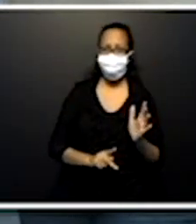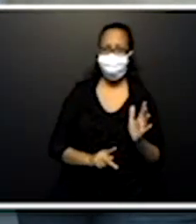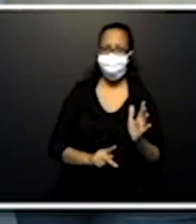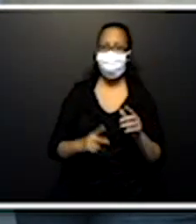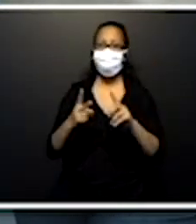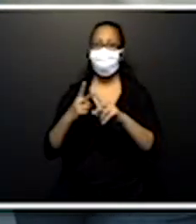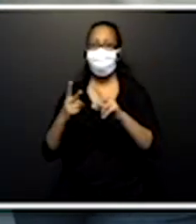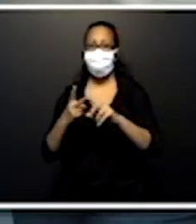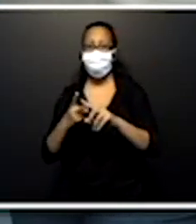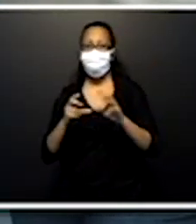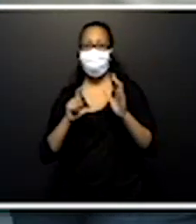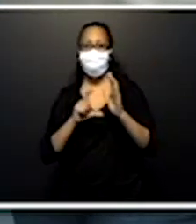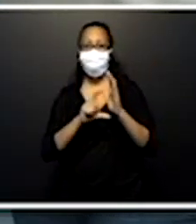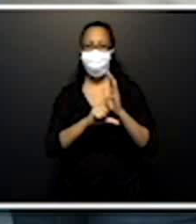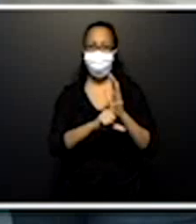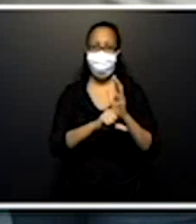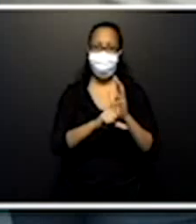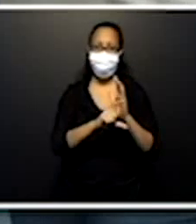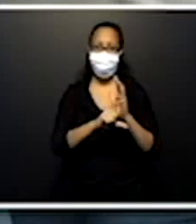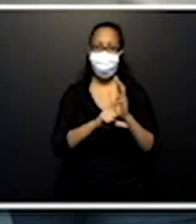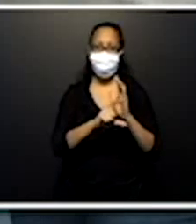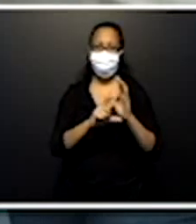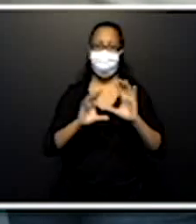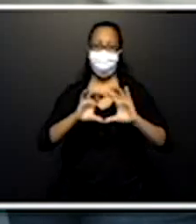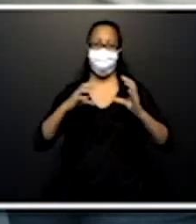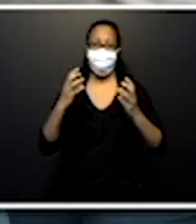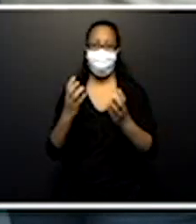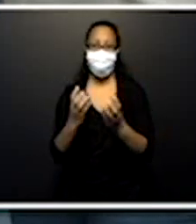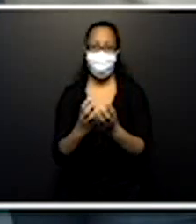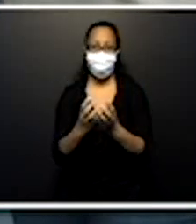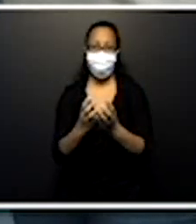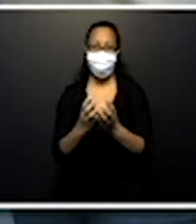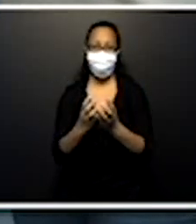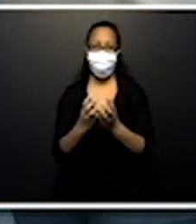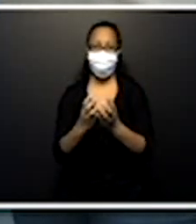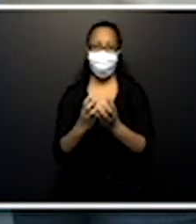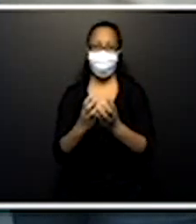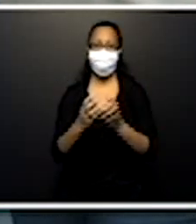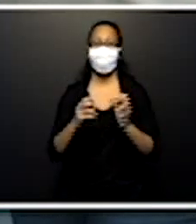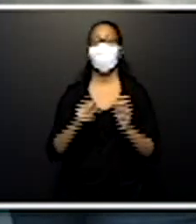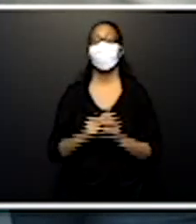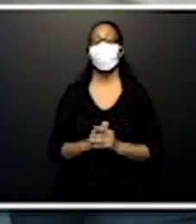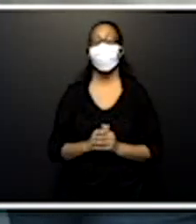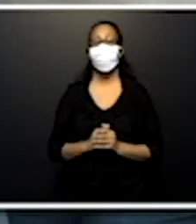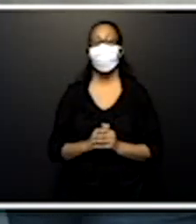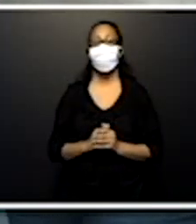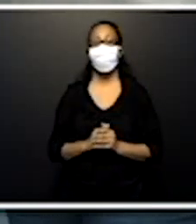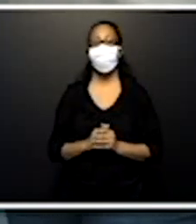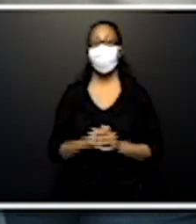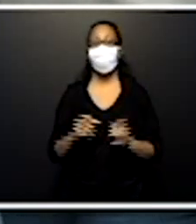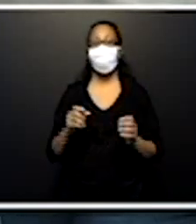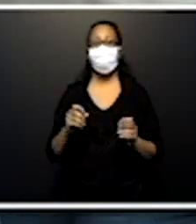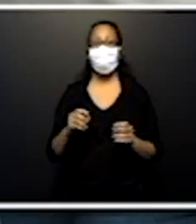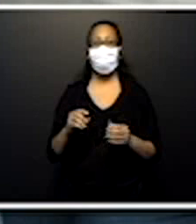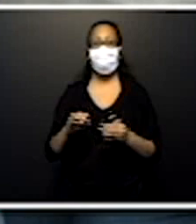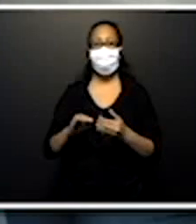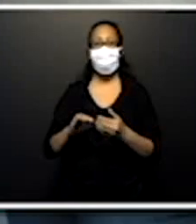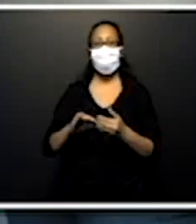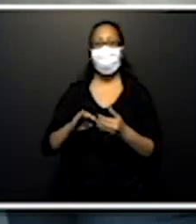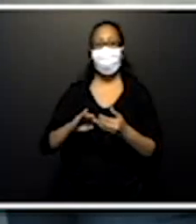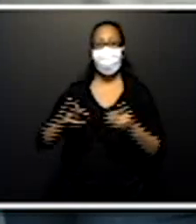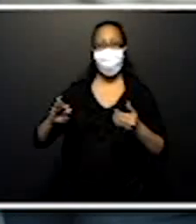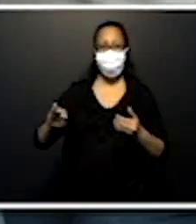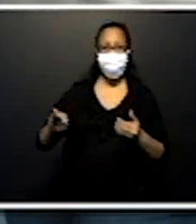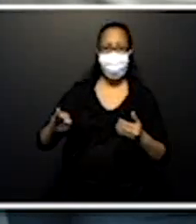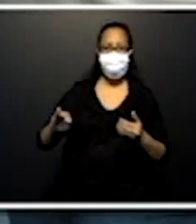cada bloquinho que nós encontramos num poema, certo? Eu chamo de estrofe. E aí eu tenho, dou um espacinho, quando eu pulo uma linha,